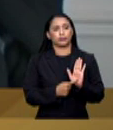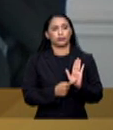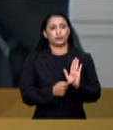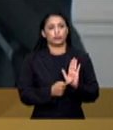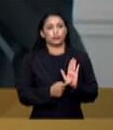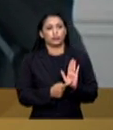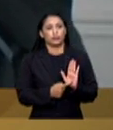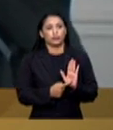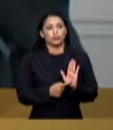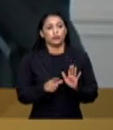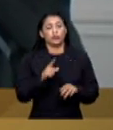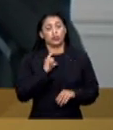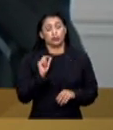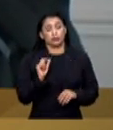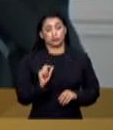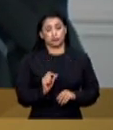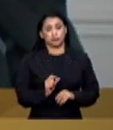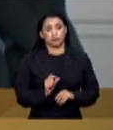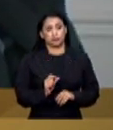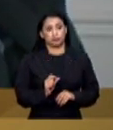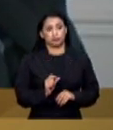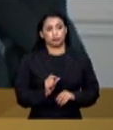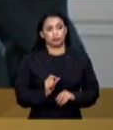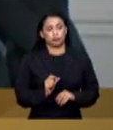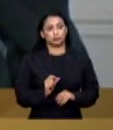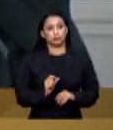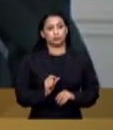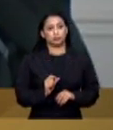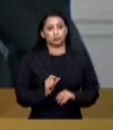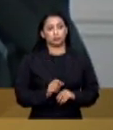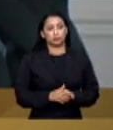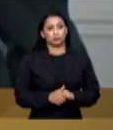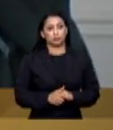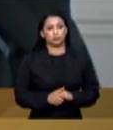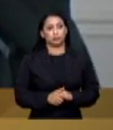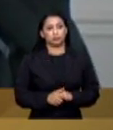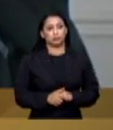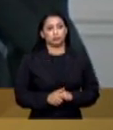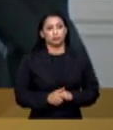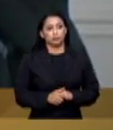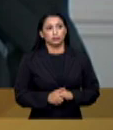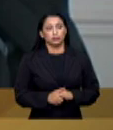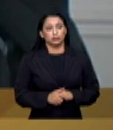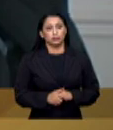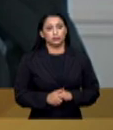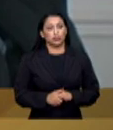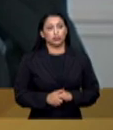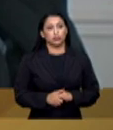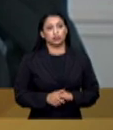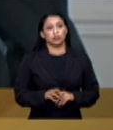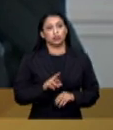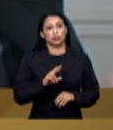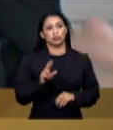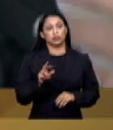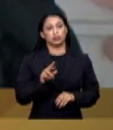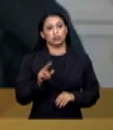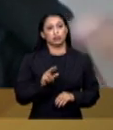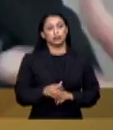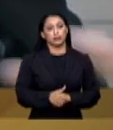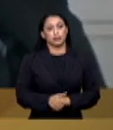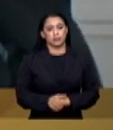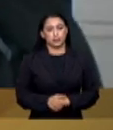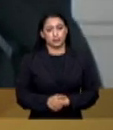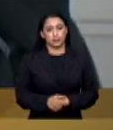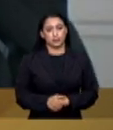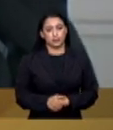faculdade, que eu diria, inclusive, que se não prevista estivesse, o poder geral de cautela e